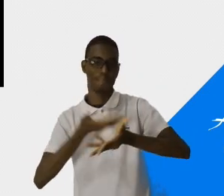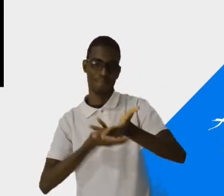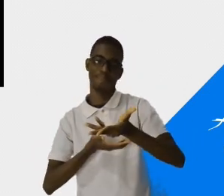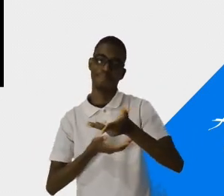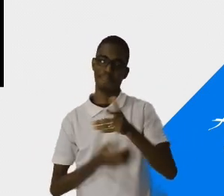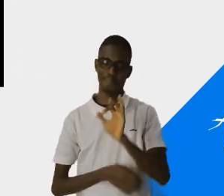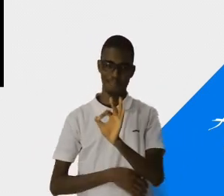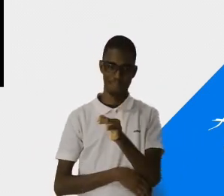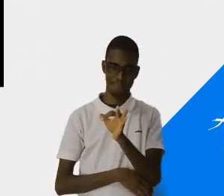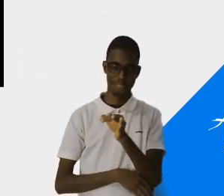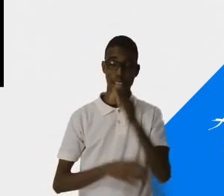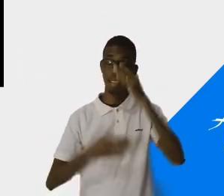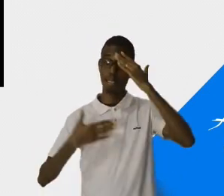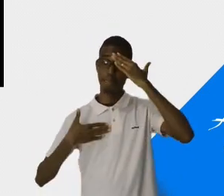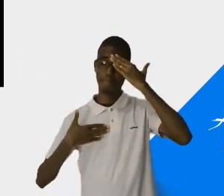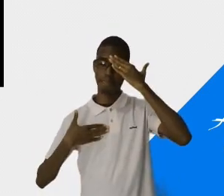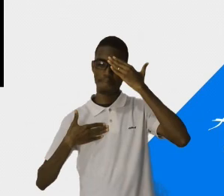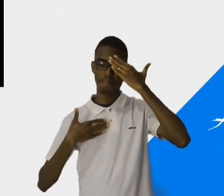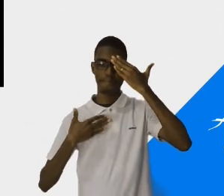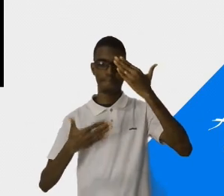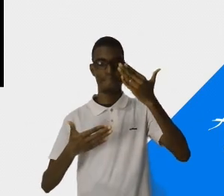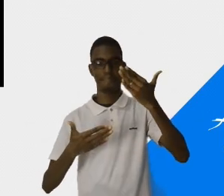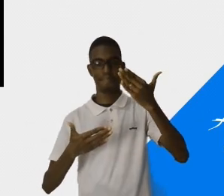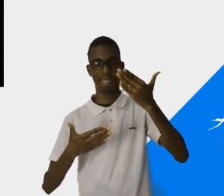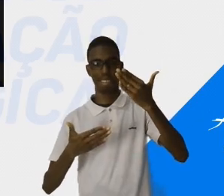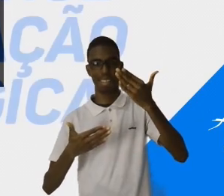Obrigada e até a próxima.